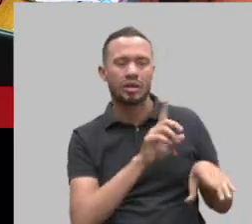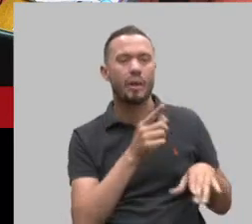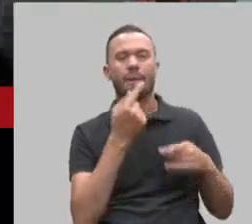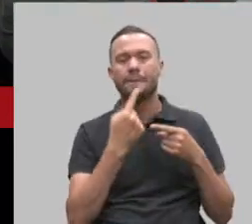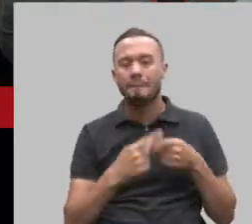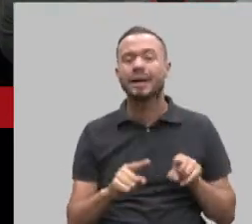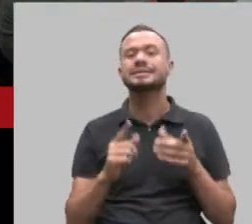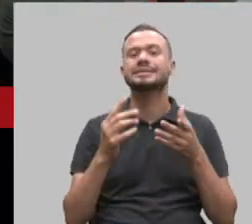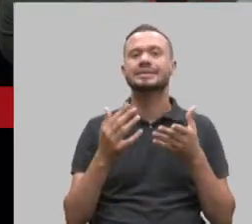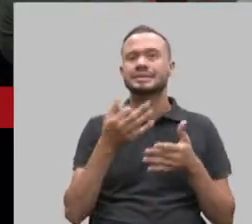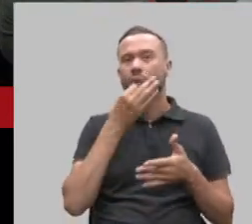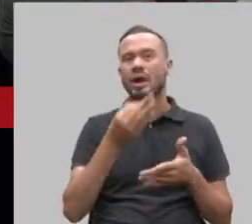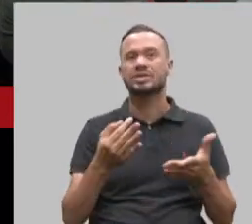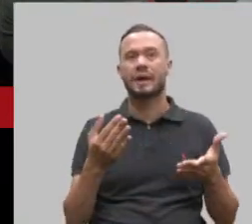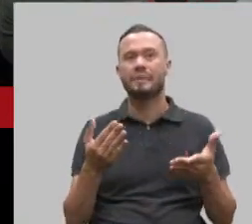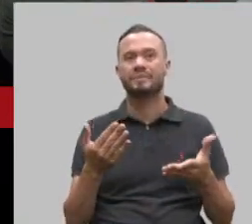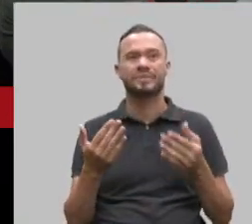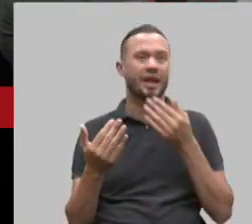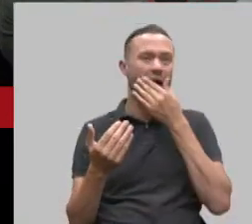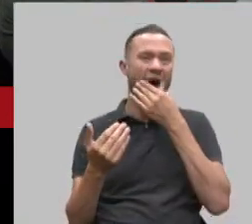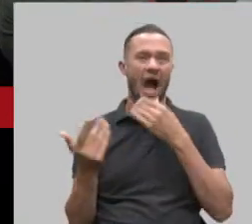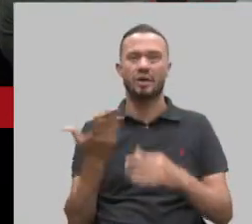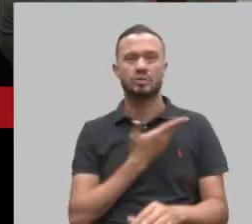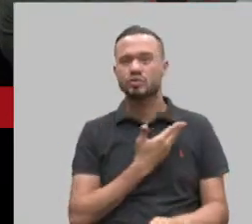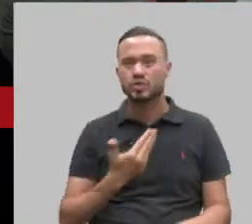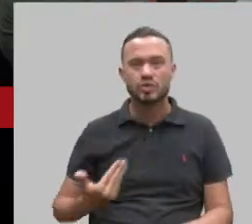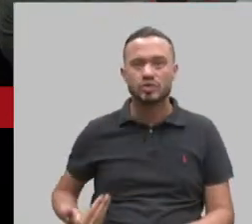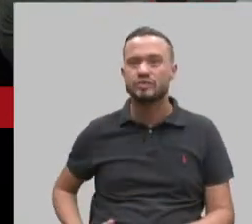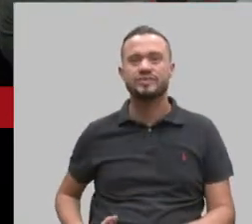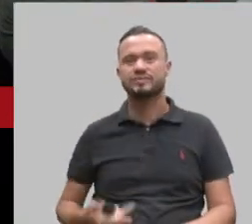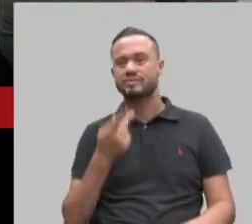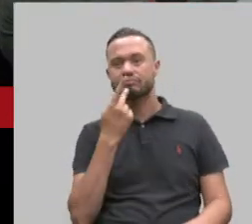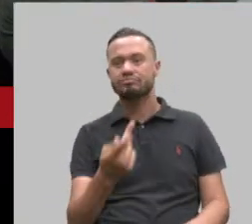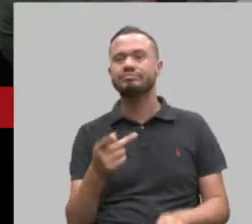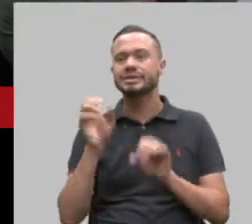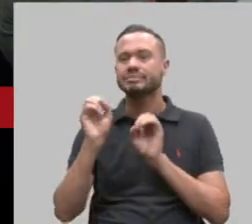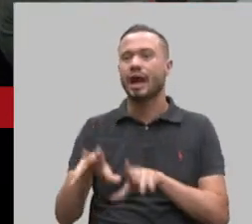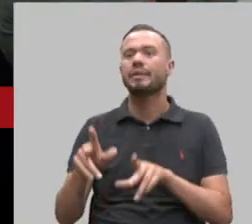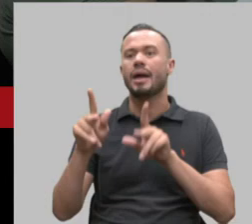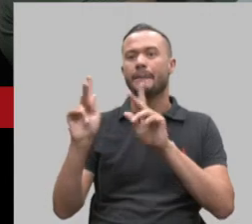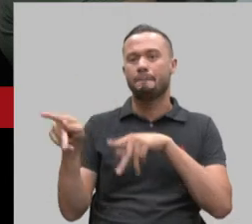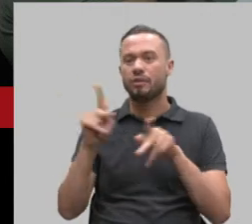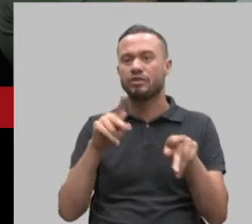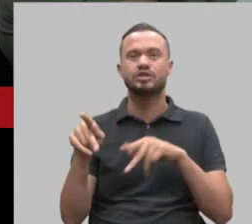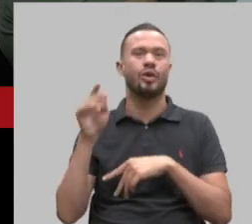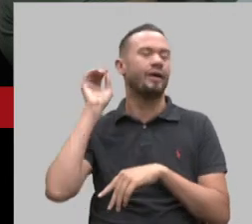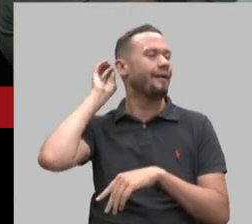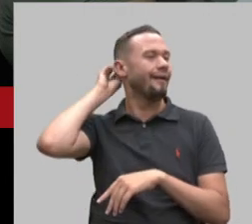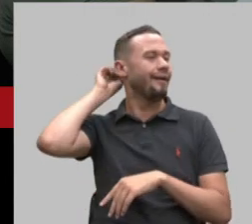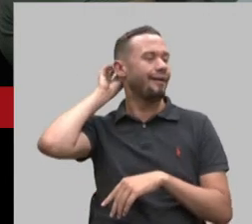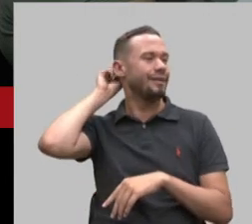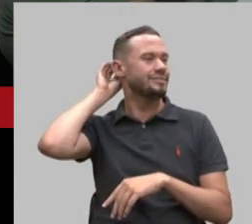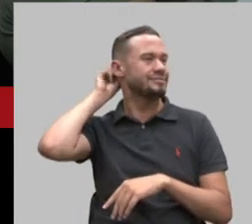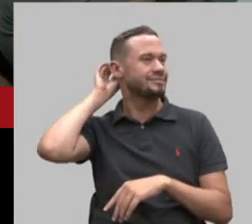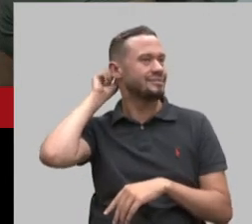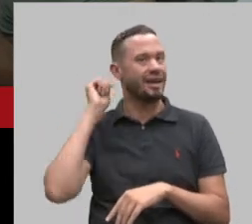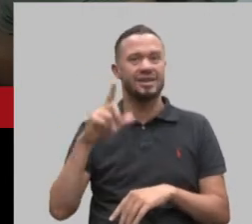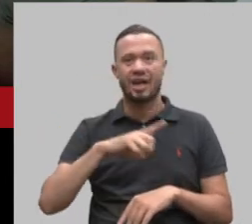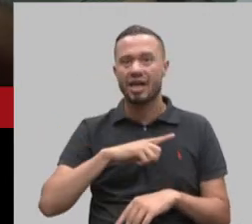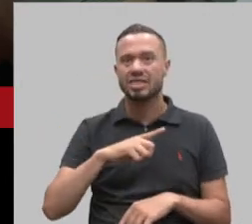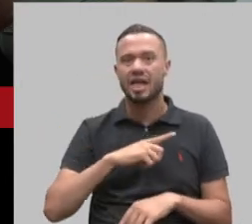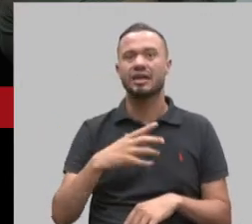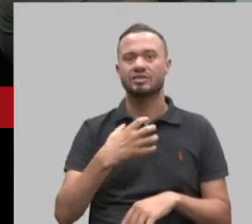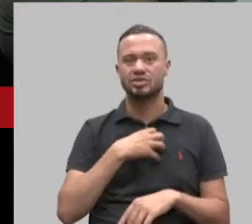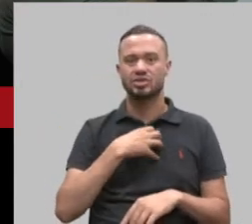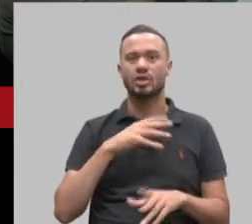acho que isso não cabe ao governo falar pra gente professores vamos fazer essas promoções como o Joaquim acabou de dizer já existe uma matéria projeto de